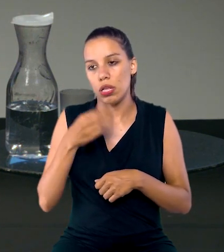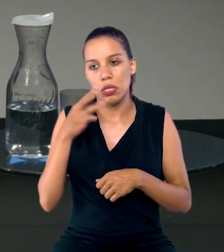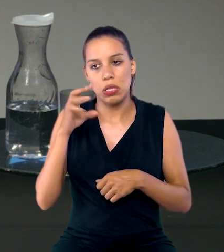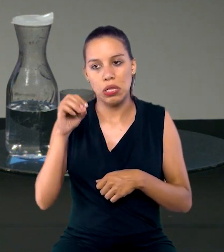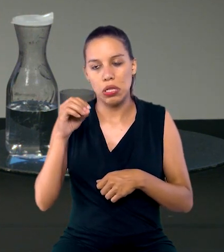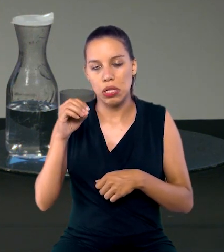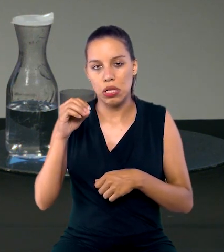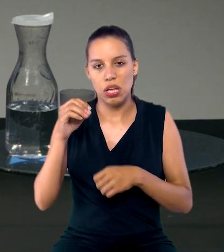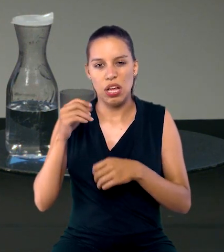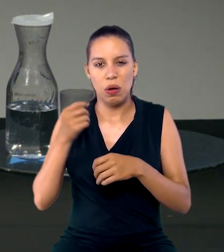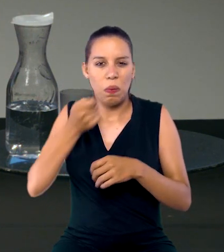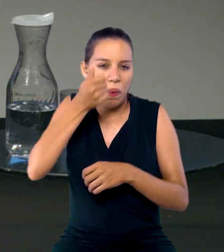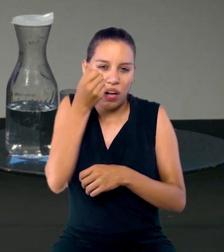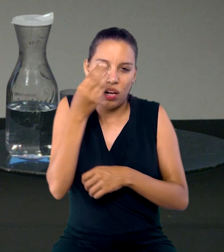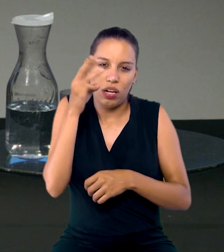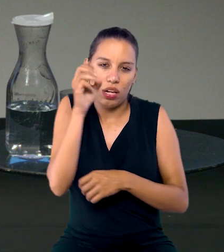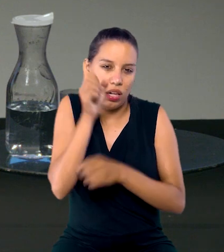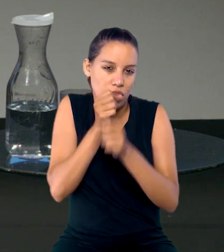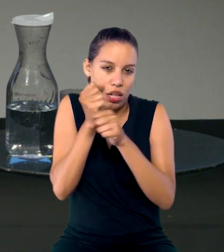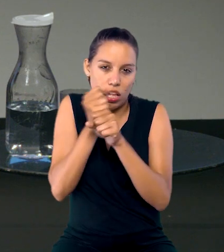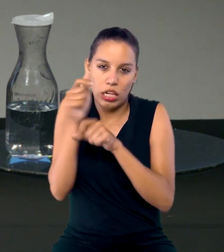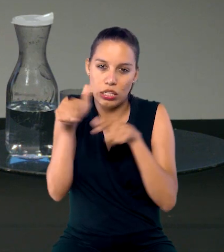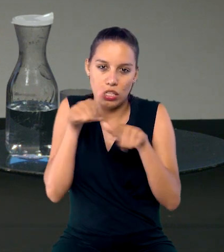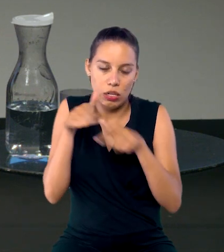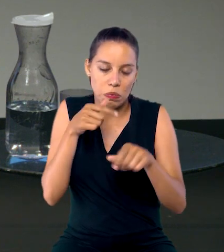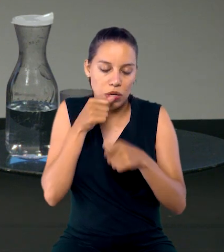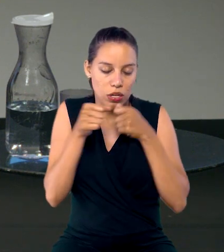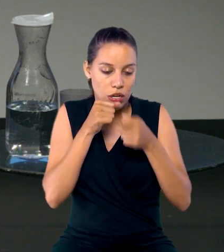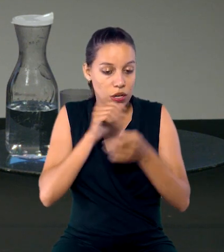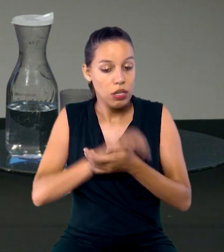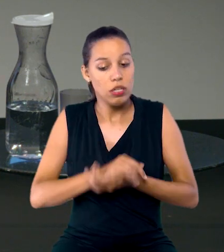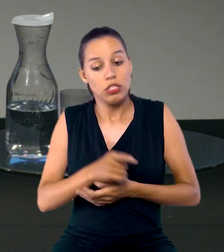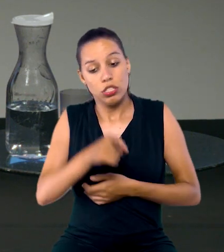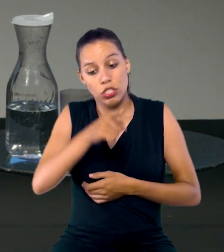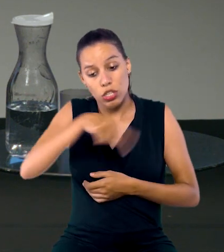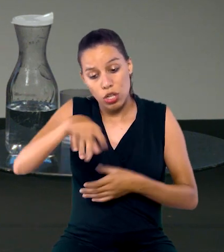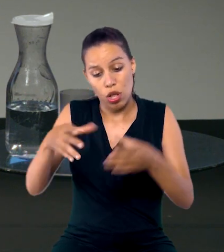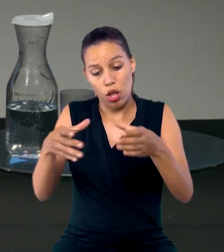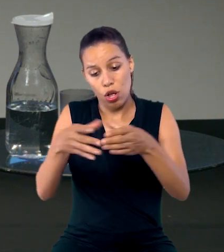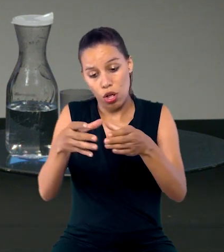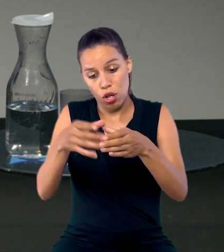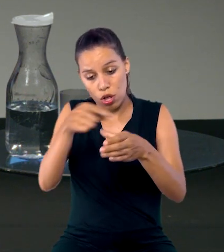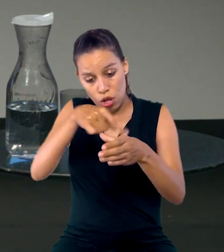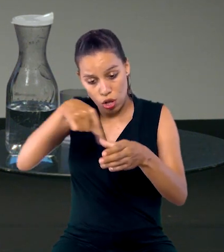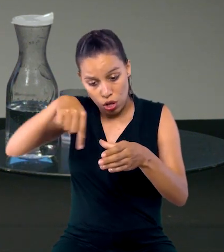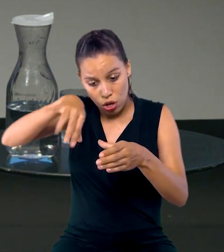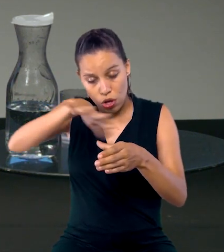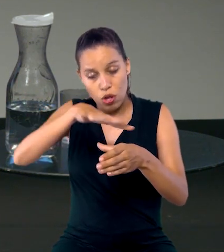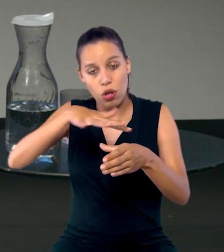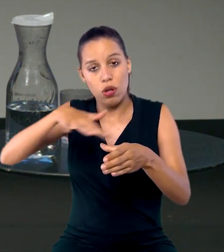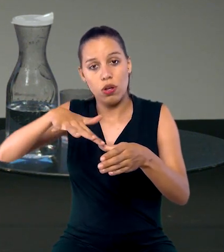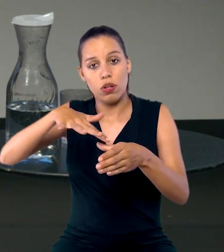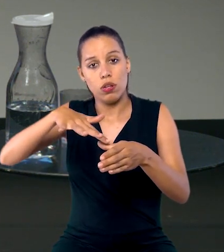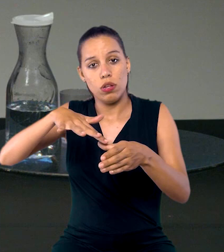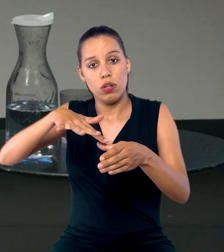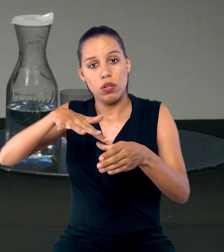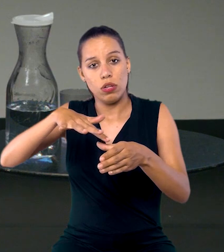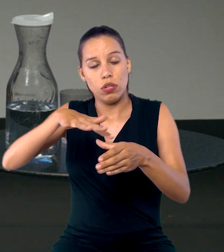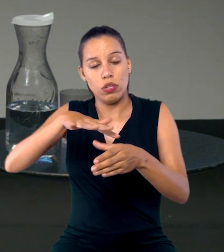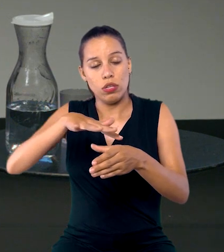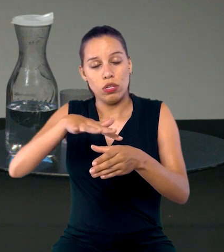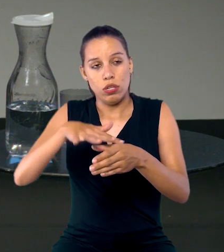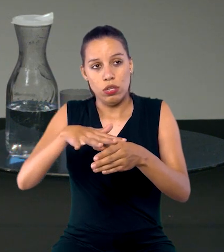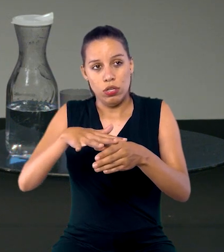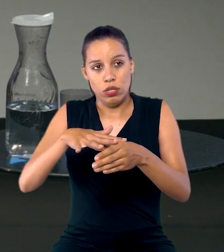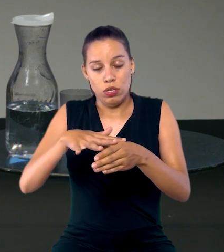disso. E a gente está coformando, e o SICO é super